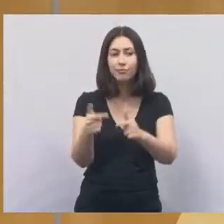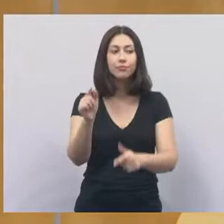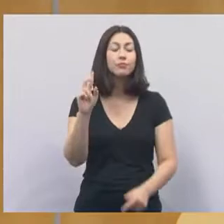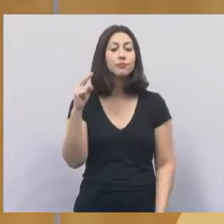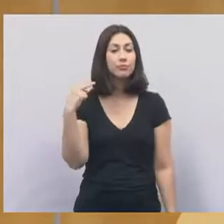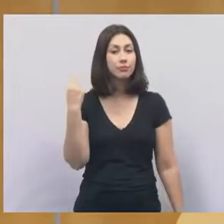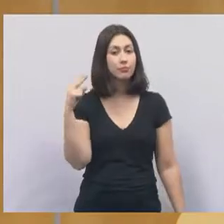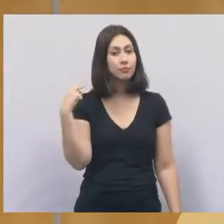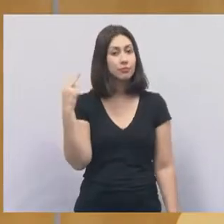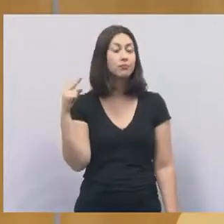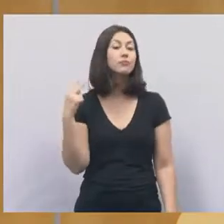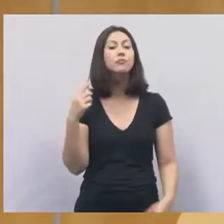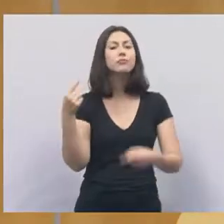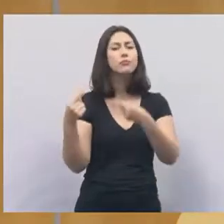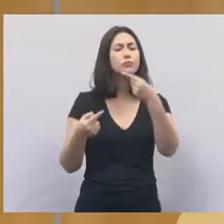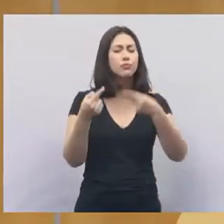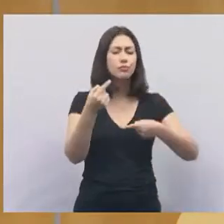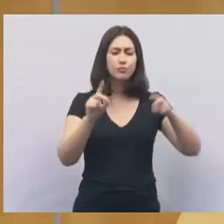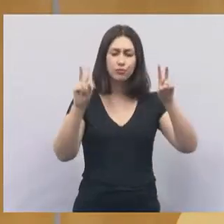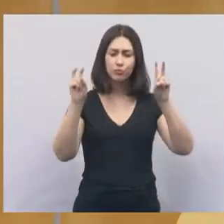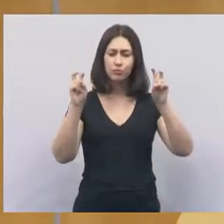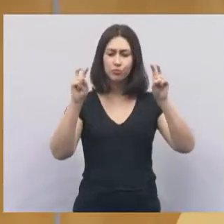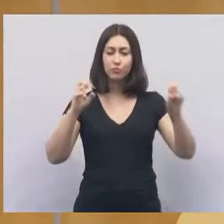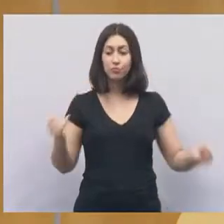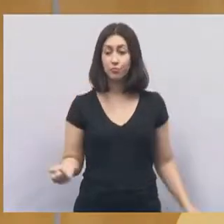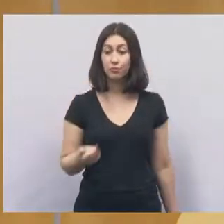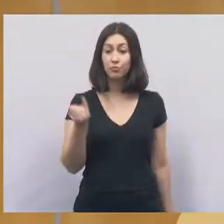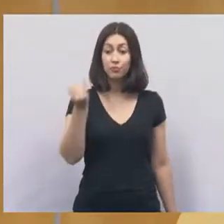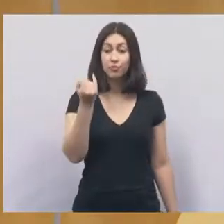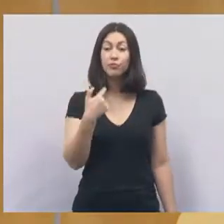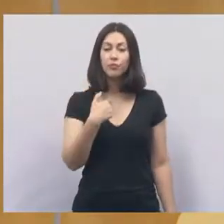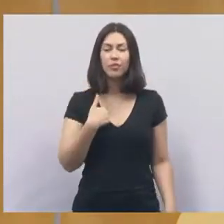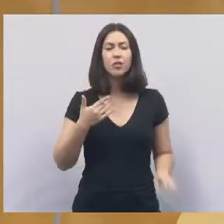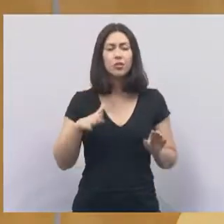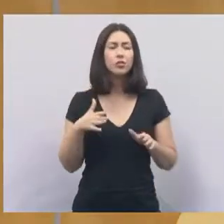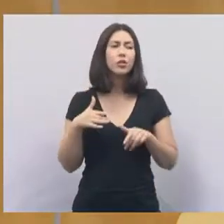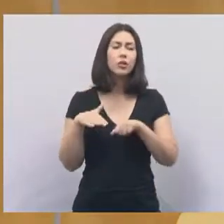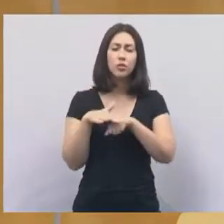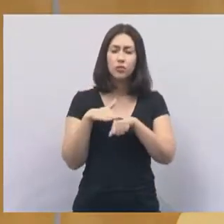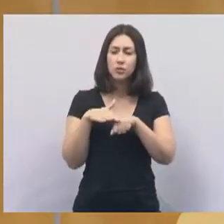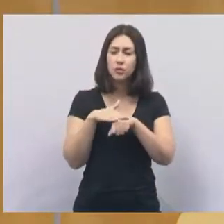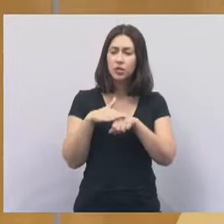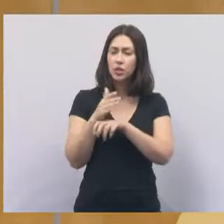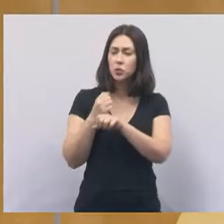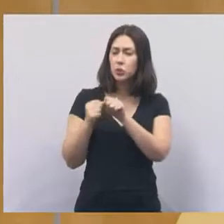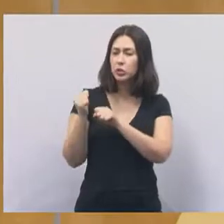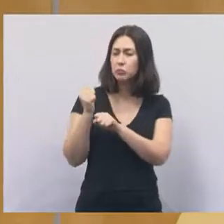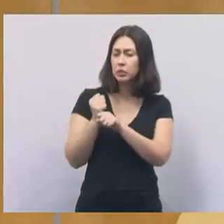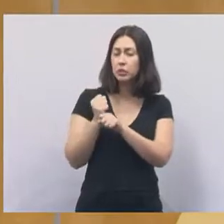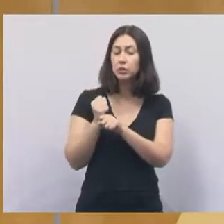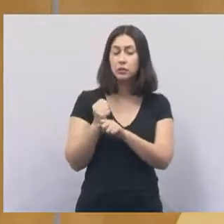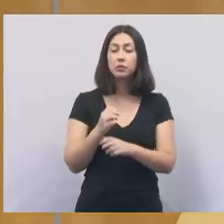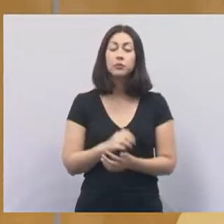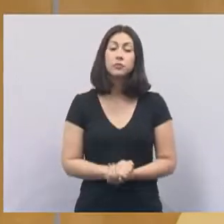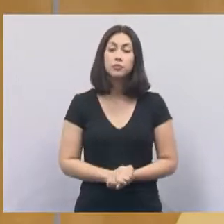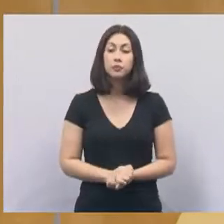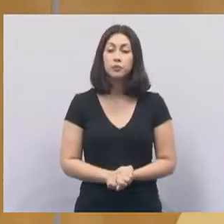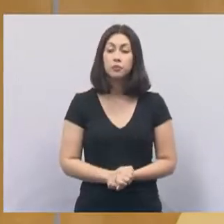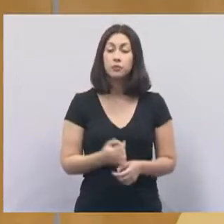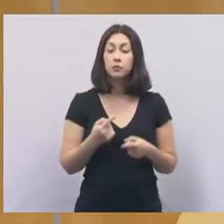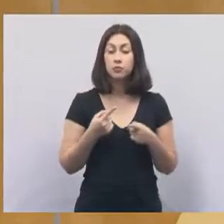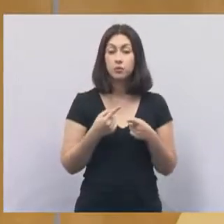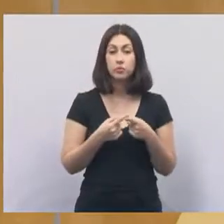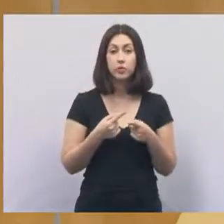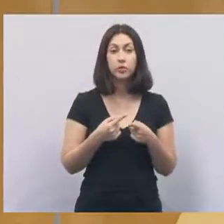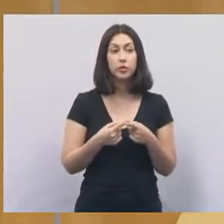que estão discutindo esse tema tão importante um tempo que eu tenho trazido Desde do início do ano passado para essa casa até